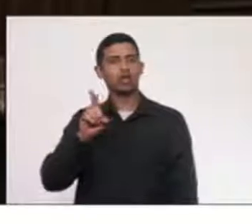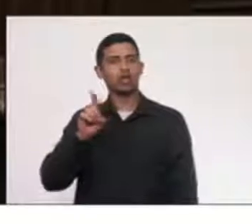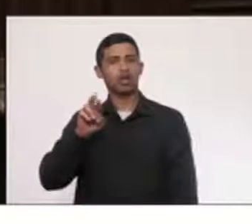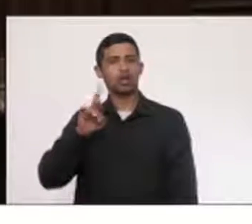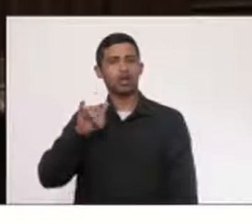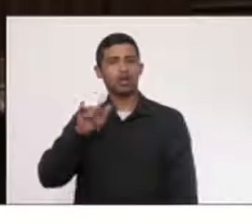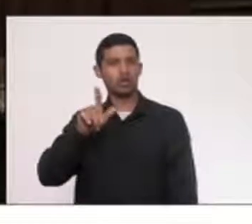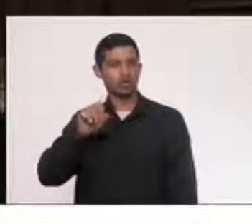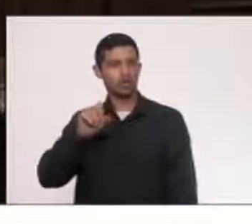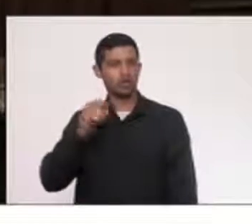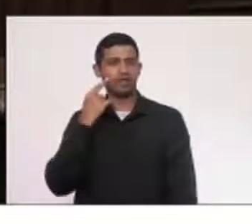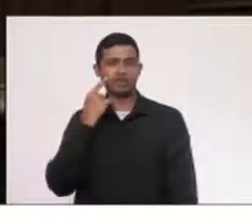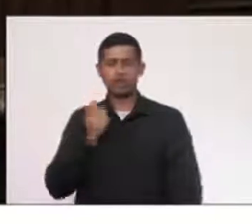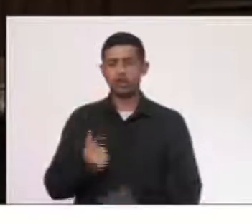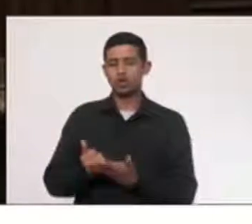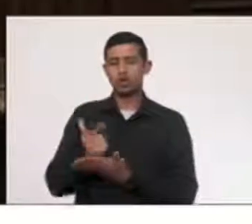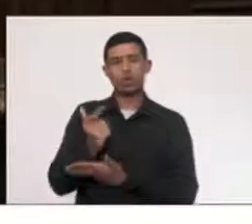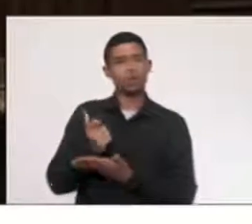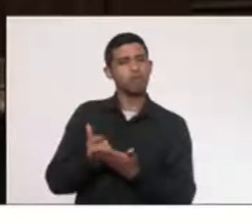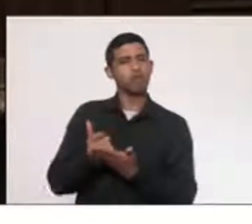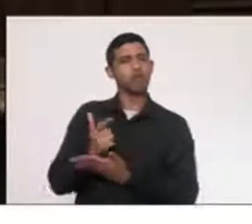de equipamentos.